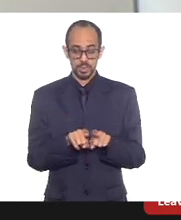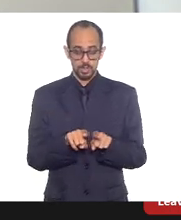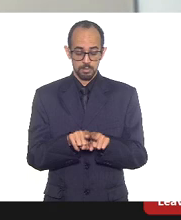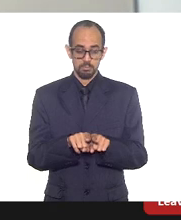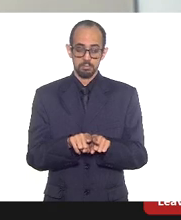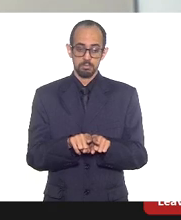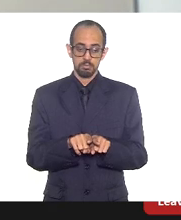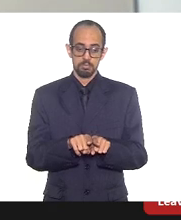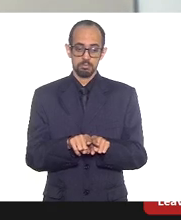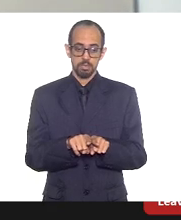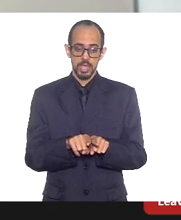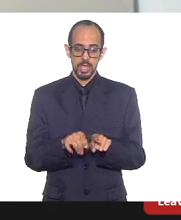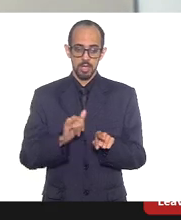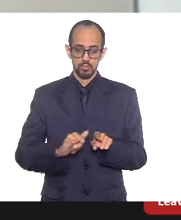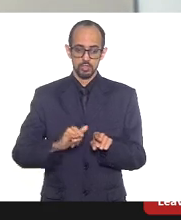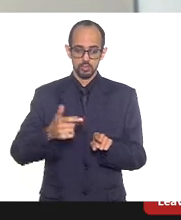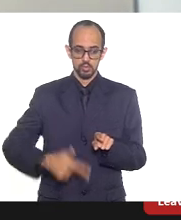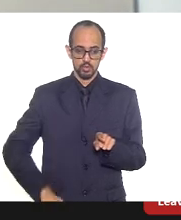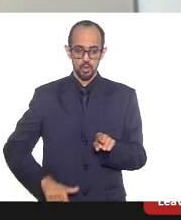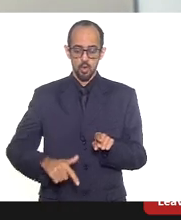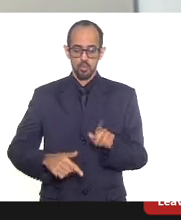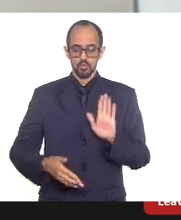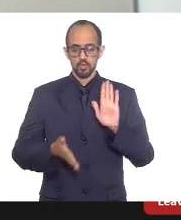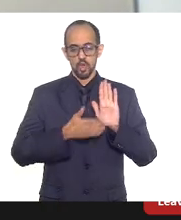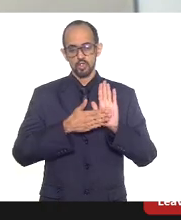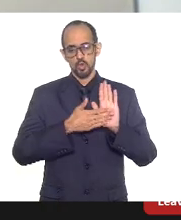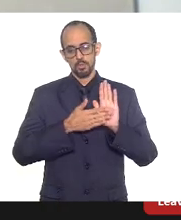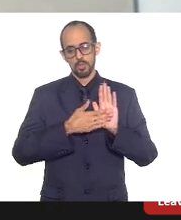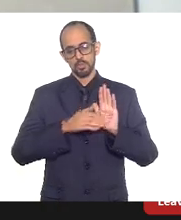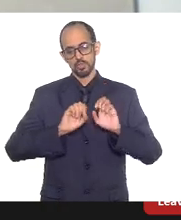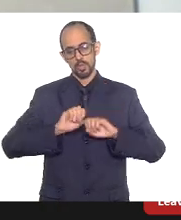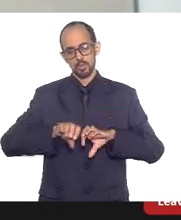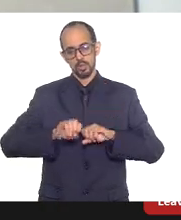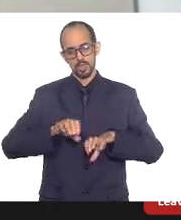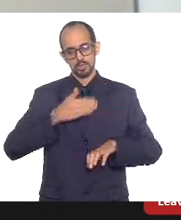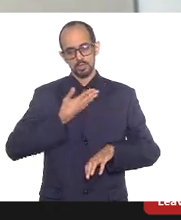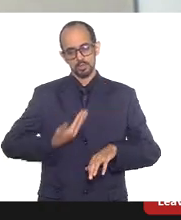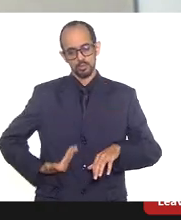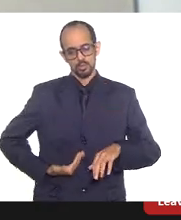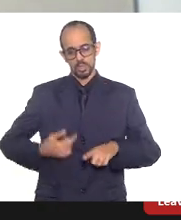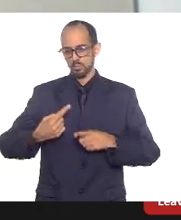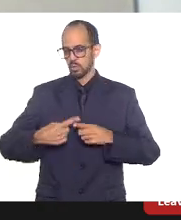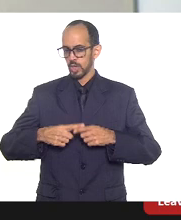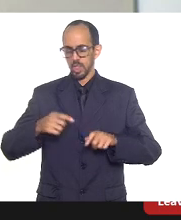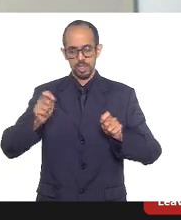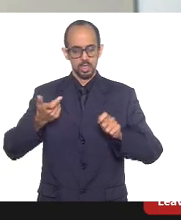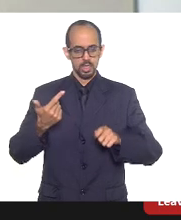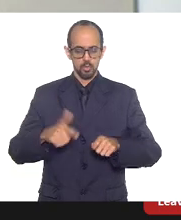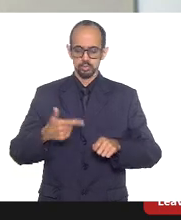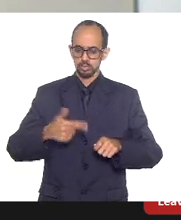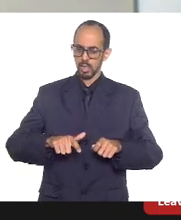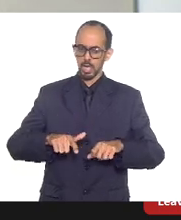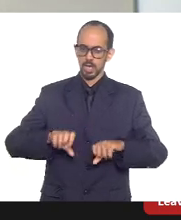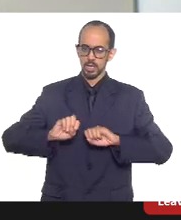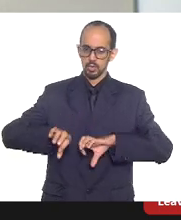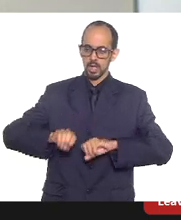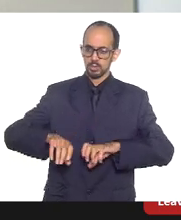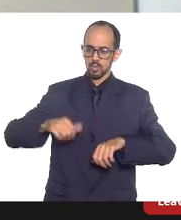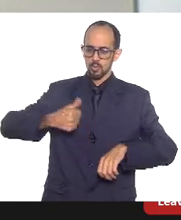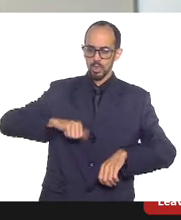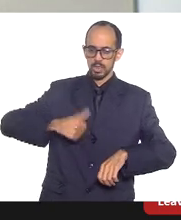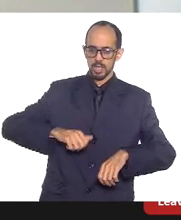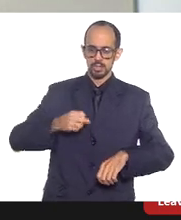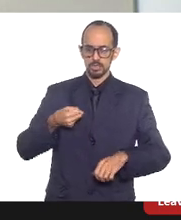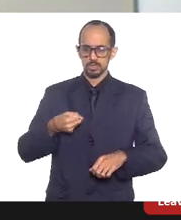compromisso com a educação pública e com a ideia de que não há educação de qualidade sem profissionais de educação valorizados.